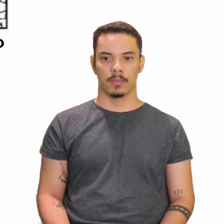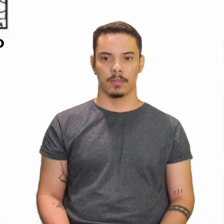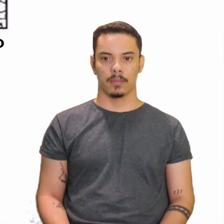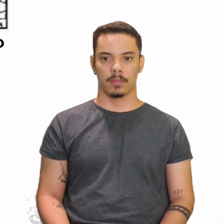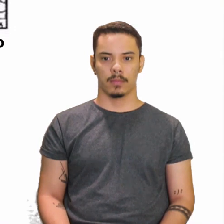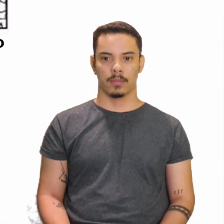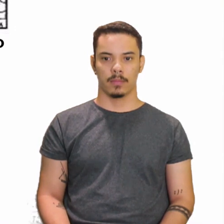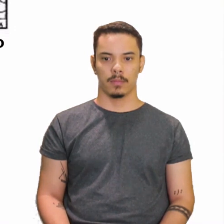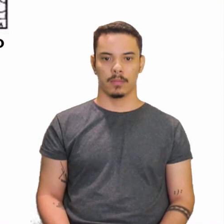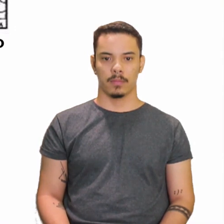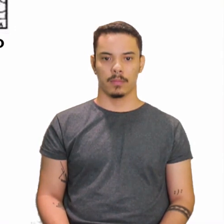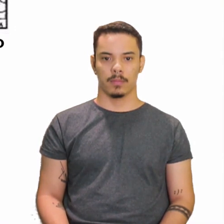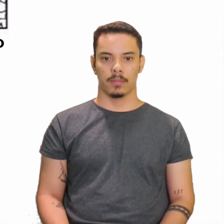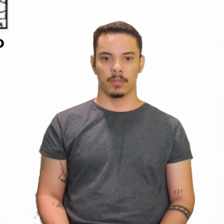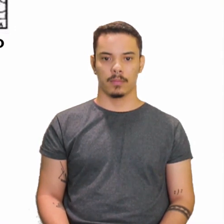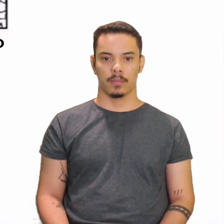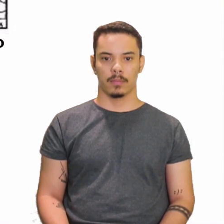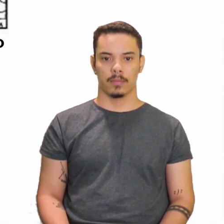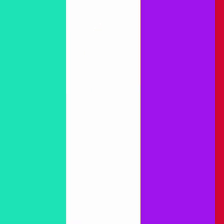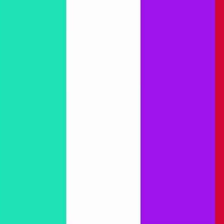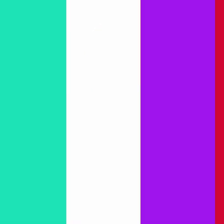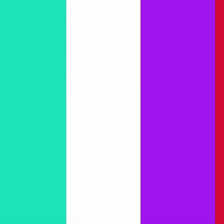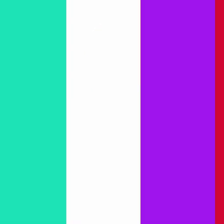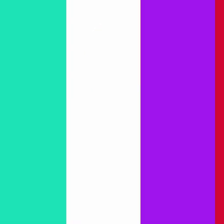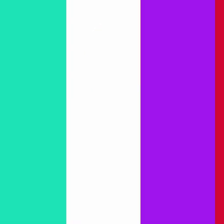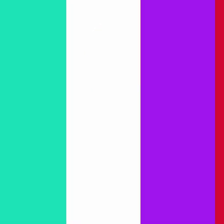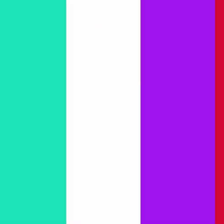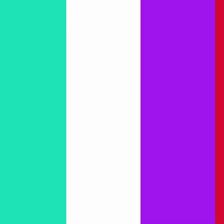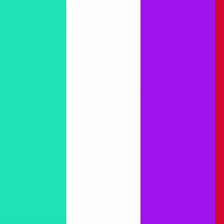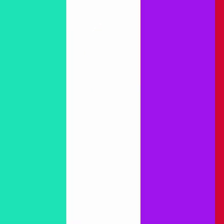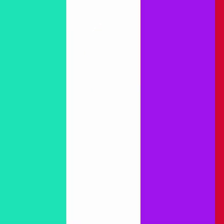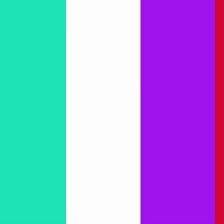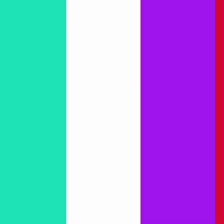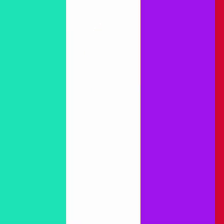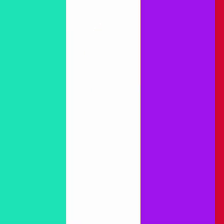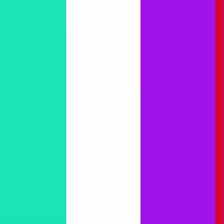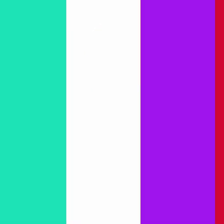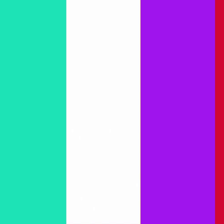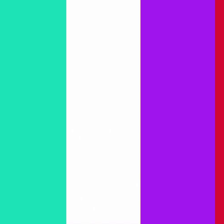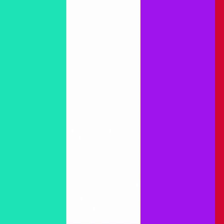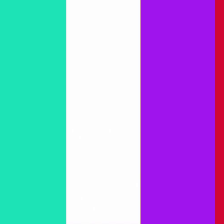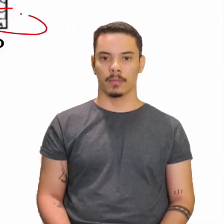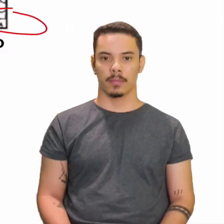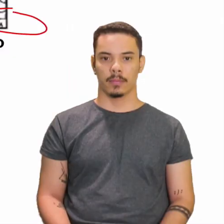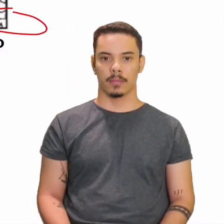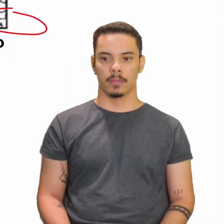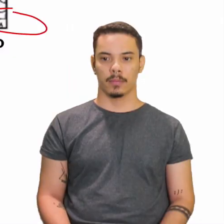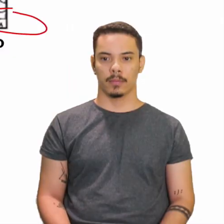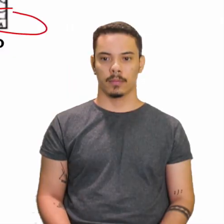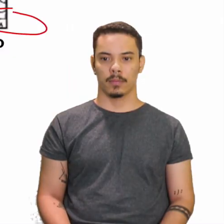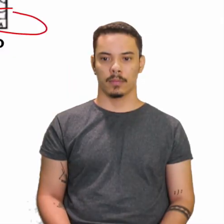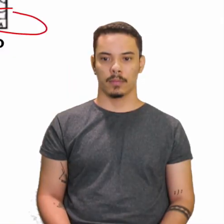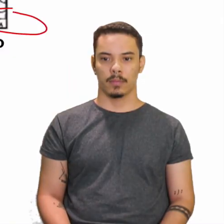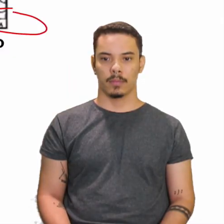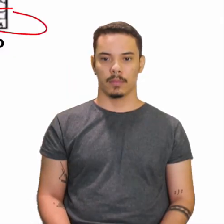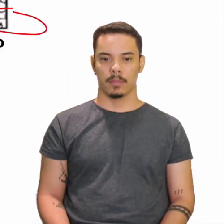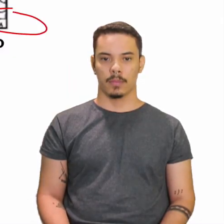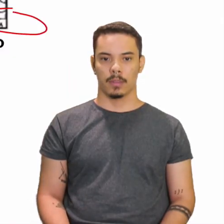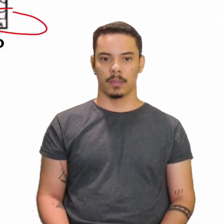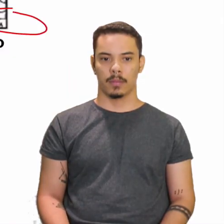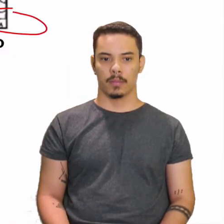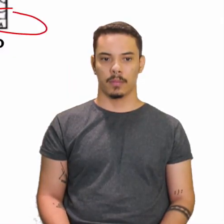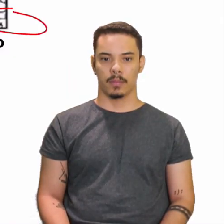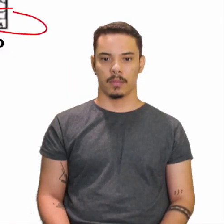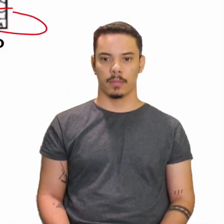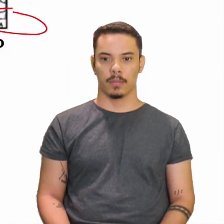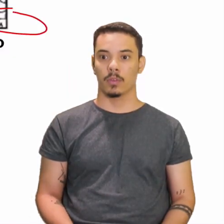entende as mulheres? Aí acabou a história. Vejam que até aqui tem, né, a palavra fim. Fim. E como